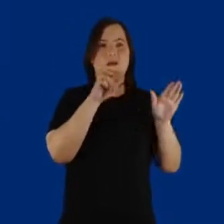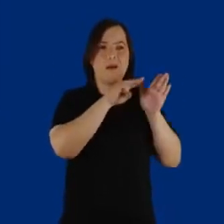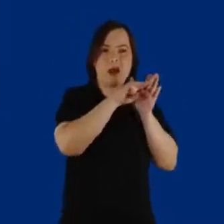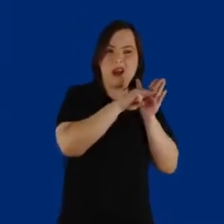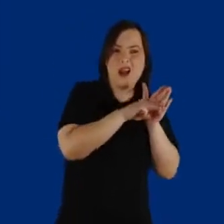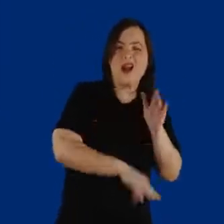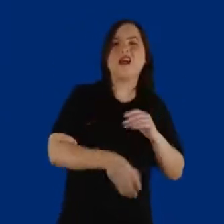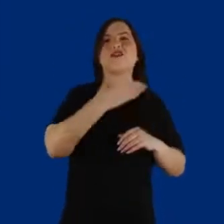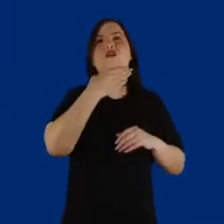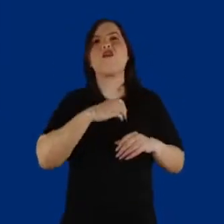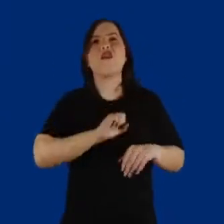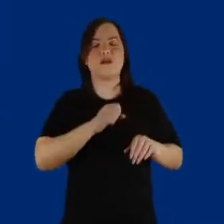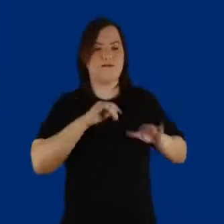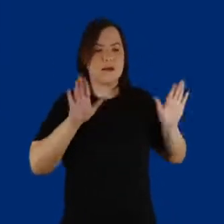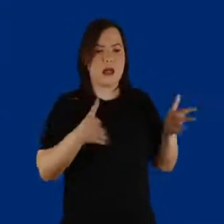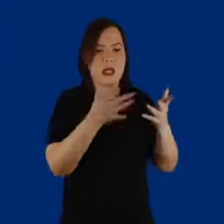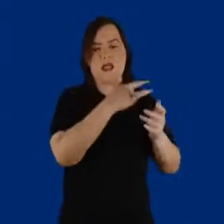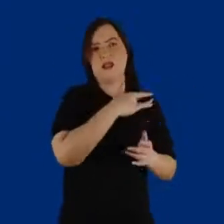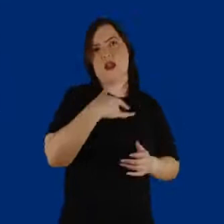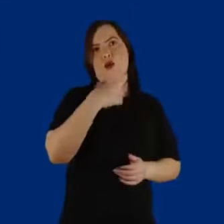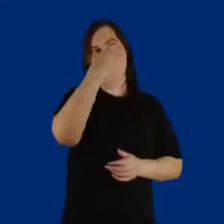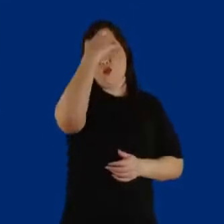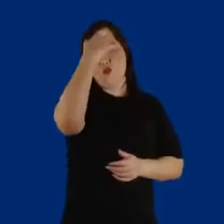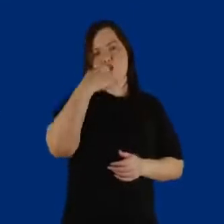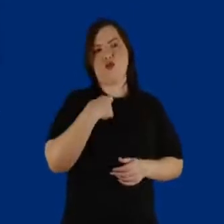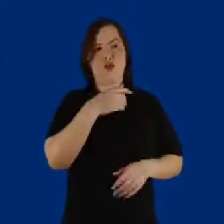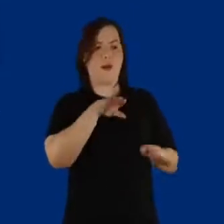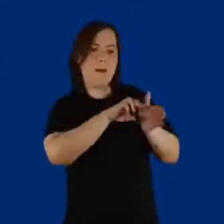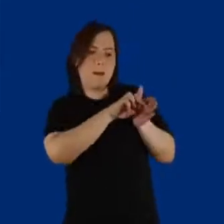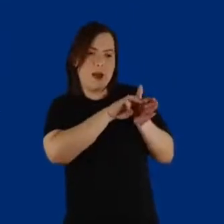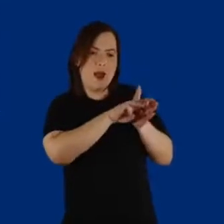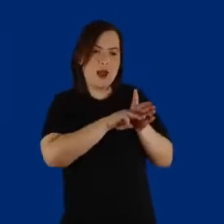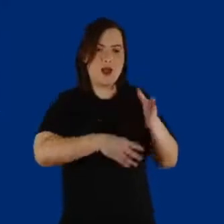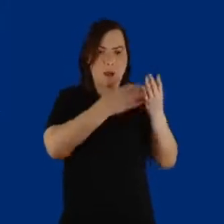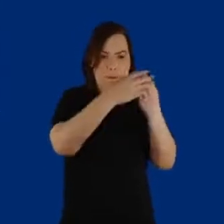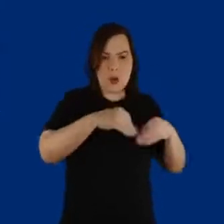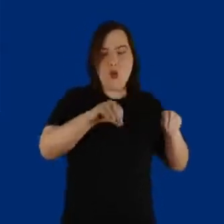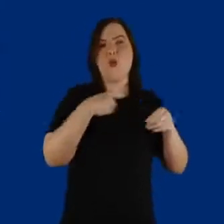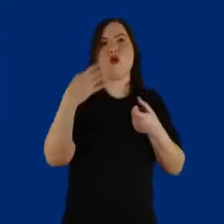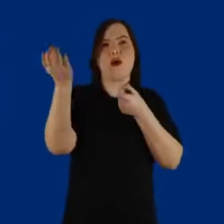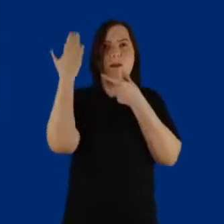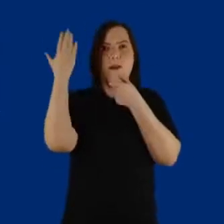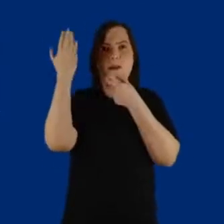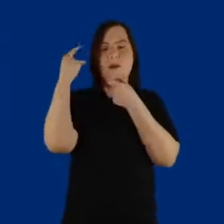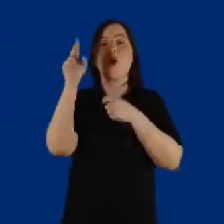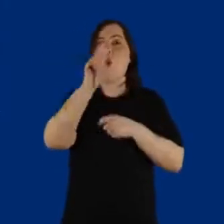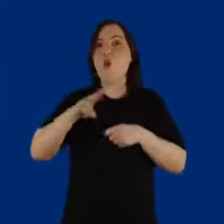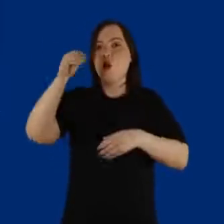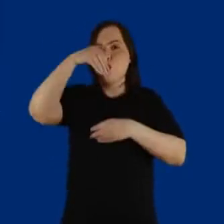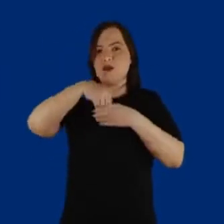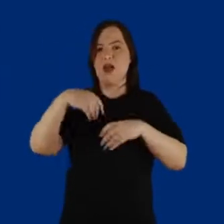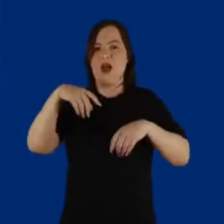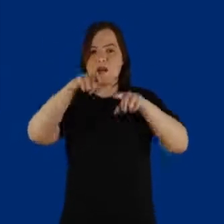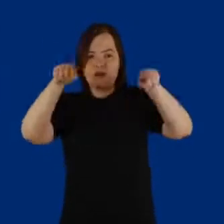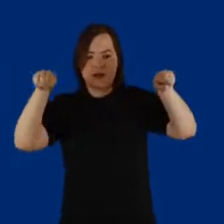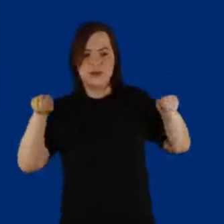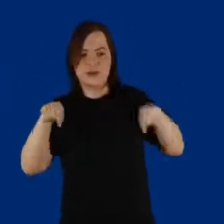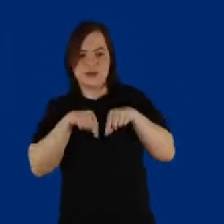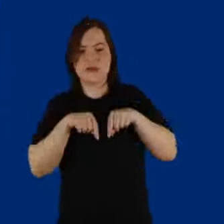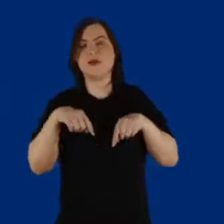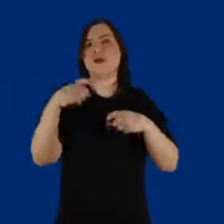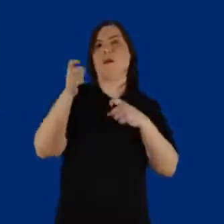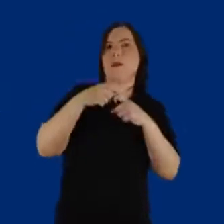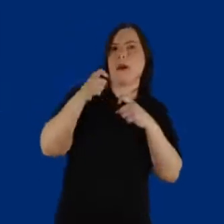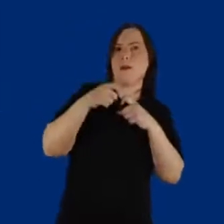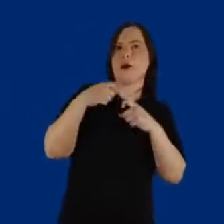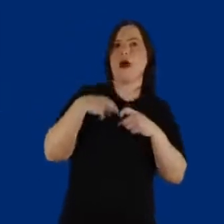Freire é um método de promoção de saúde mental, é um método de cura psíquica, que a gente usa até no consultório. Eu uso as técnicas de